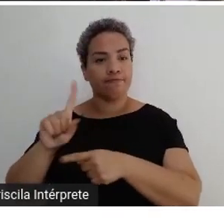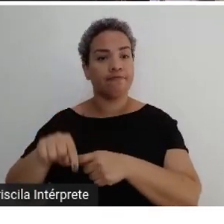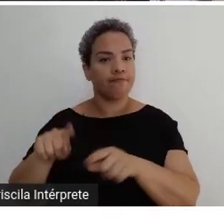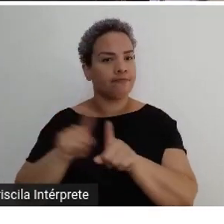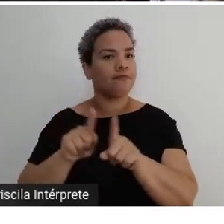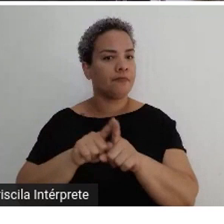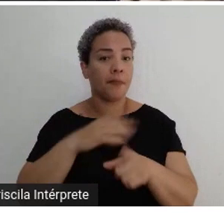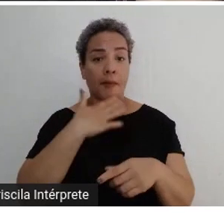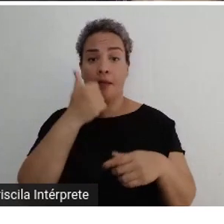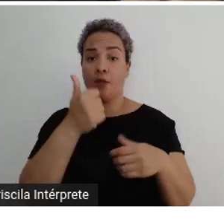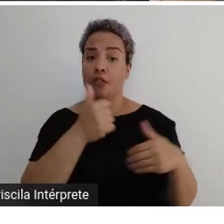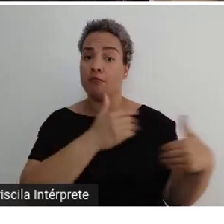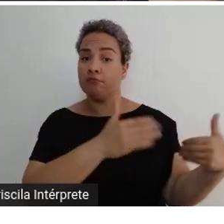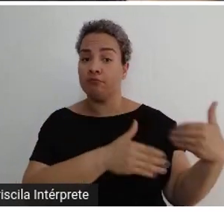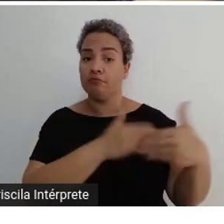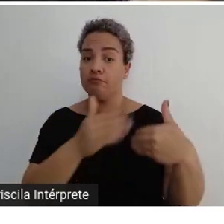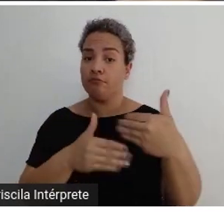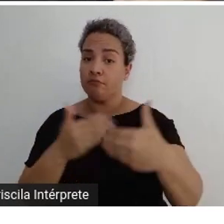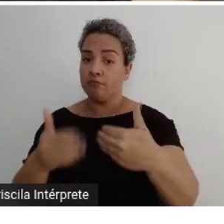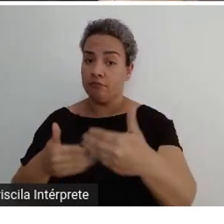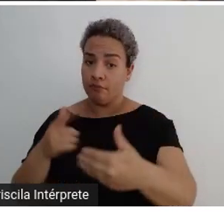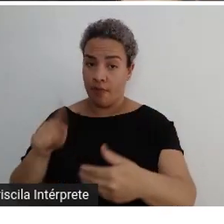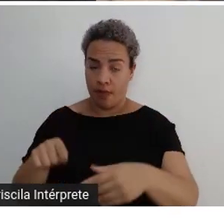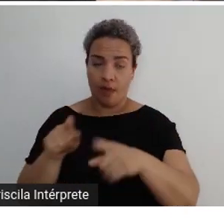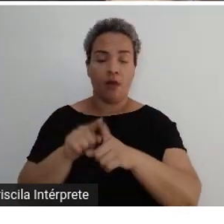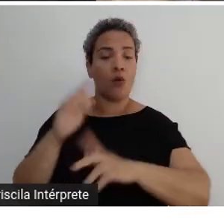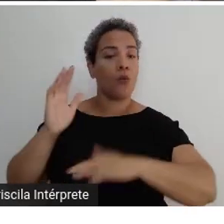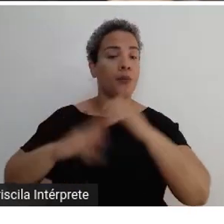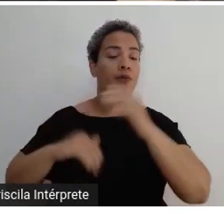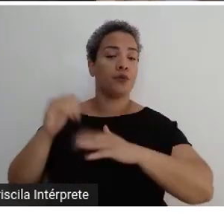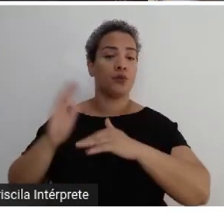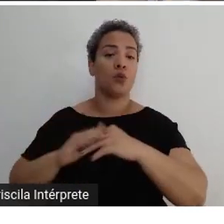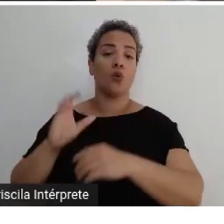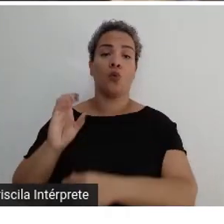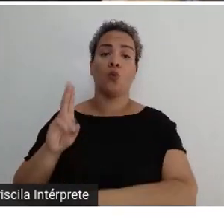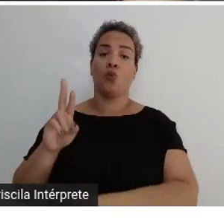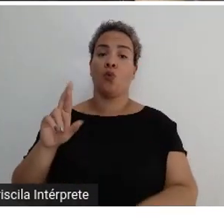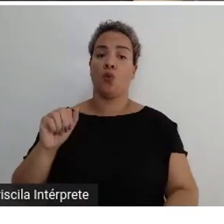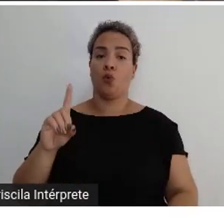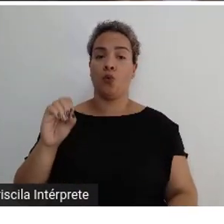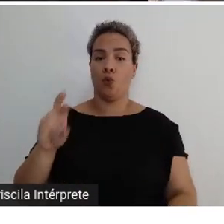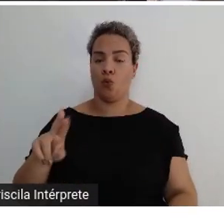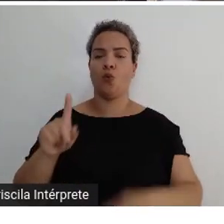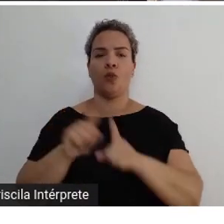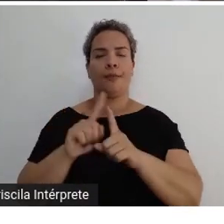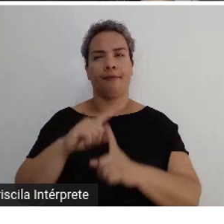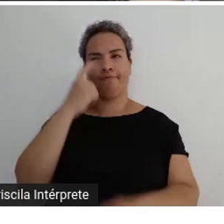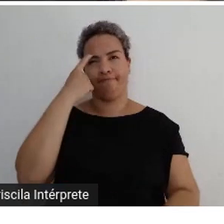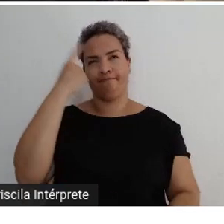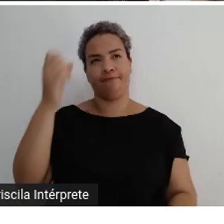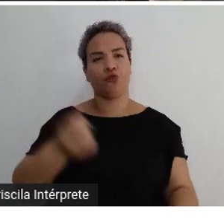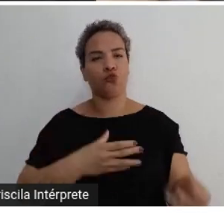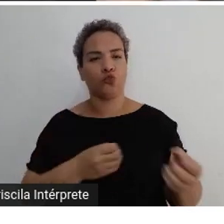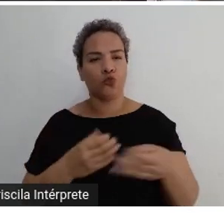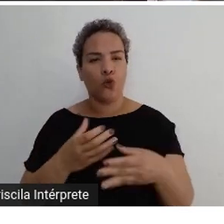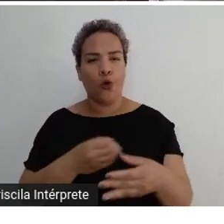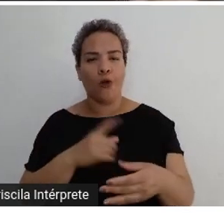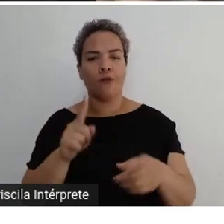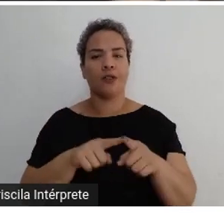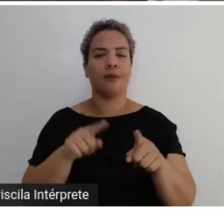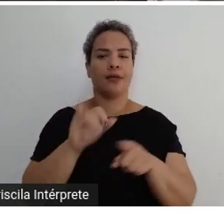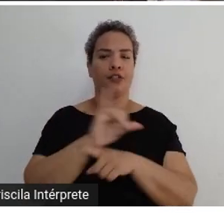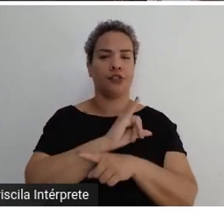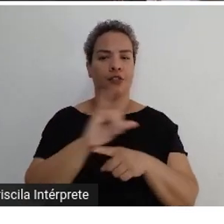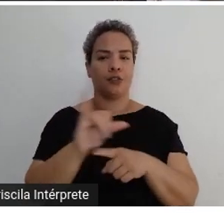da jornada e também o curador ele vai conseguir identificar muitos insights, muitas oportunidades, né? E é isso que